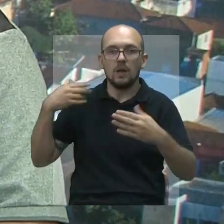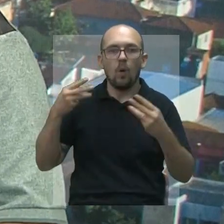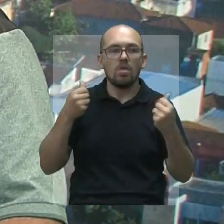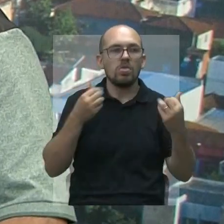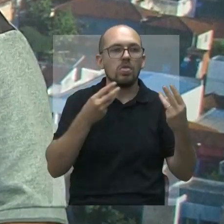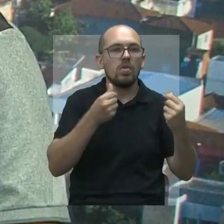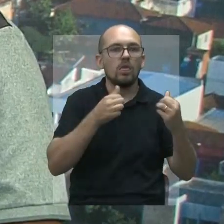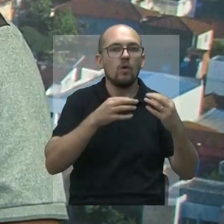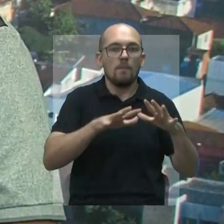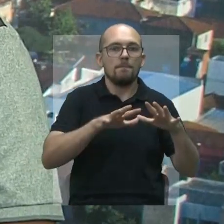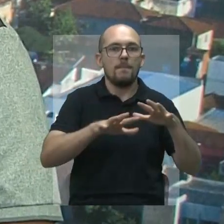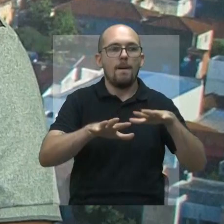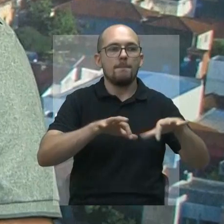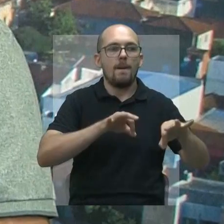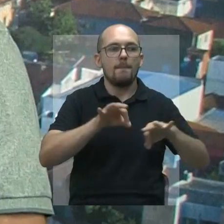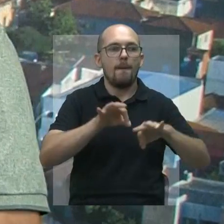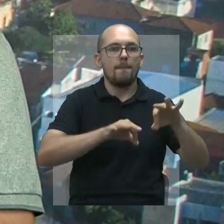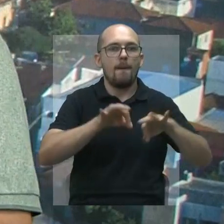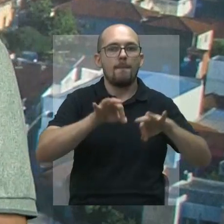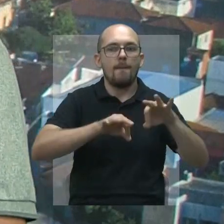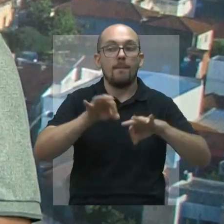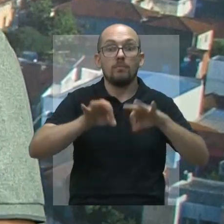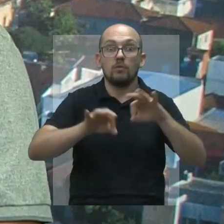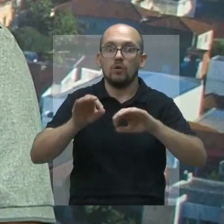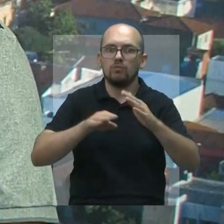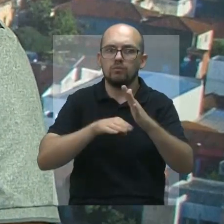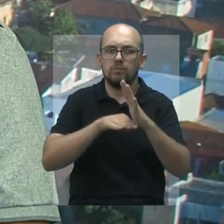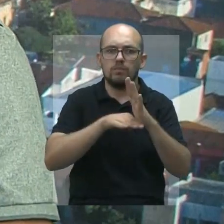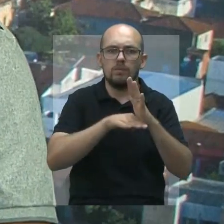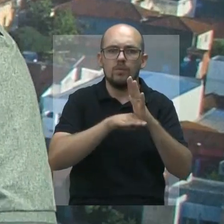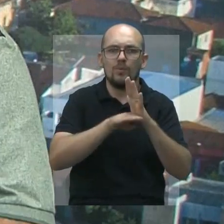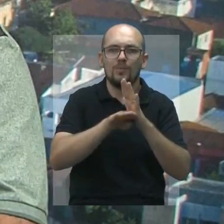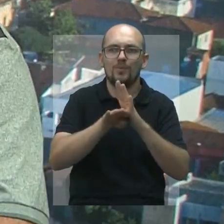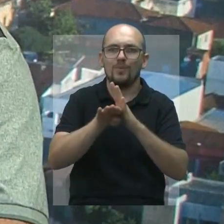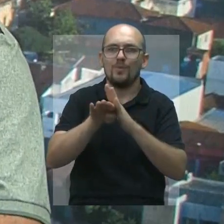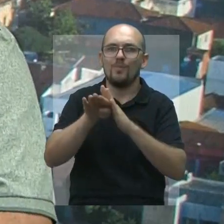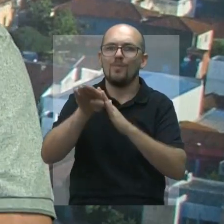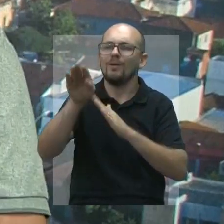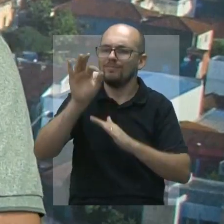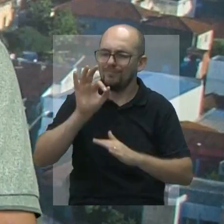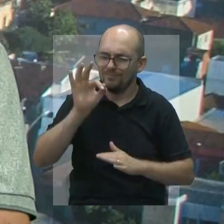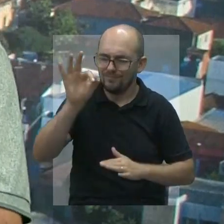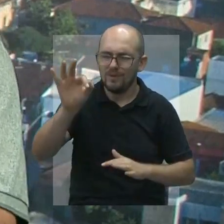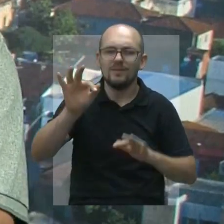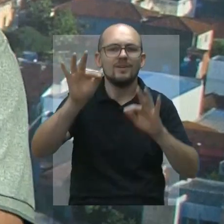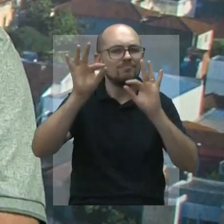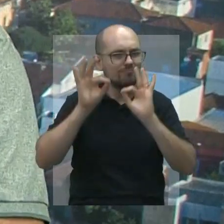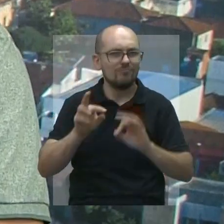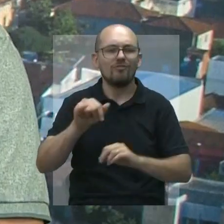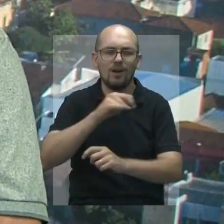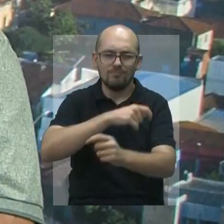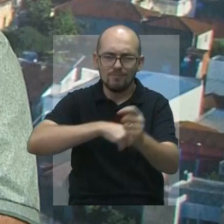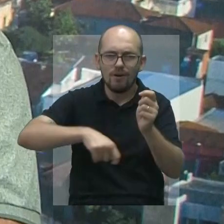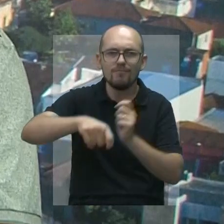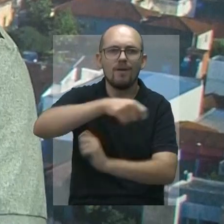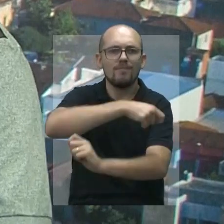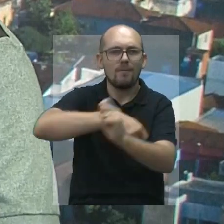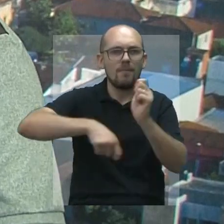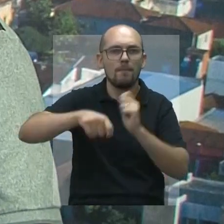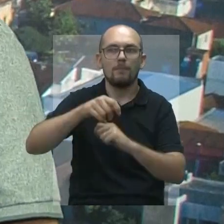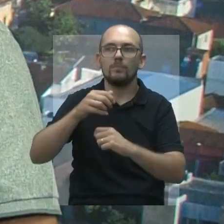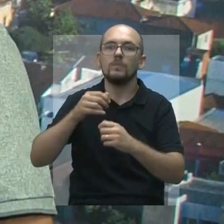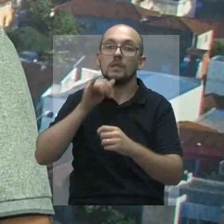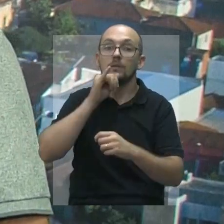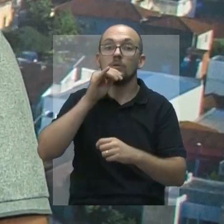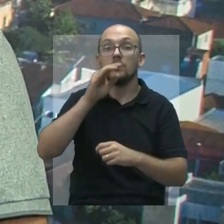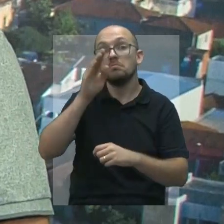15 futuramente estar se tornando novamente autossustentável, revelando e negociando, comercializando atletas com o futebol brasileiro,